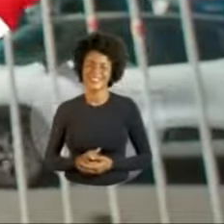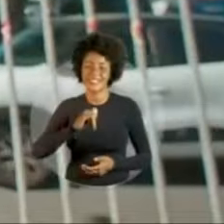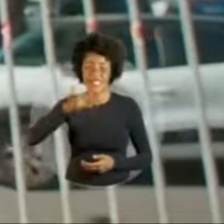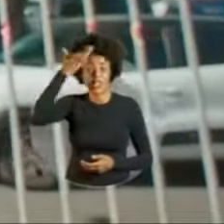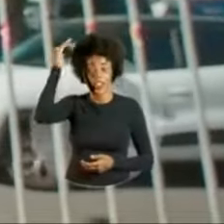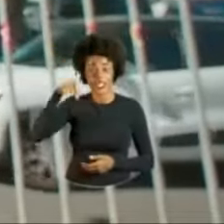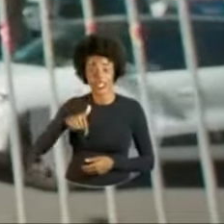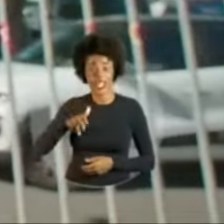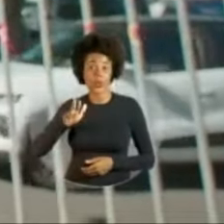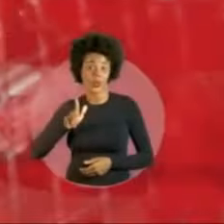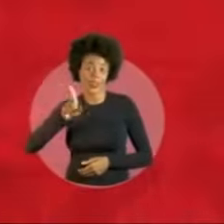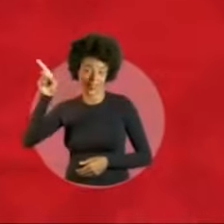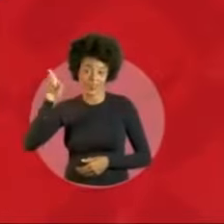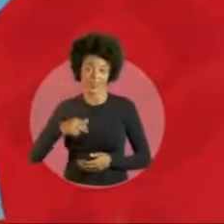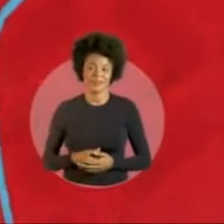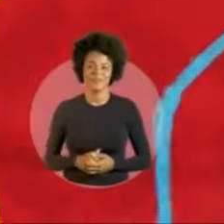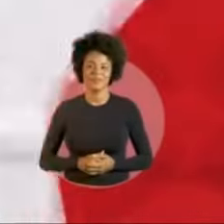Jerônimo cá e Lula lá.